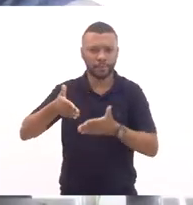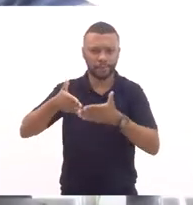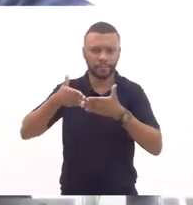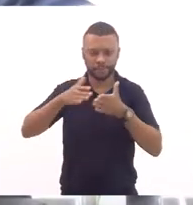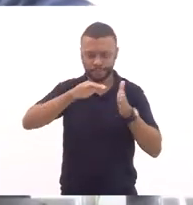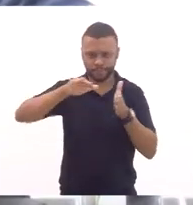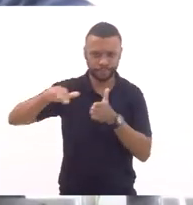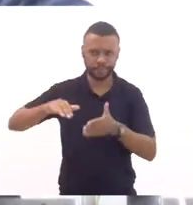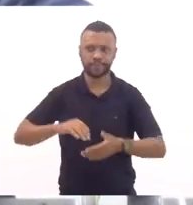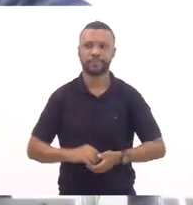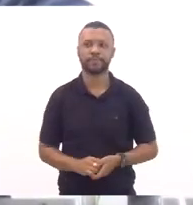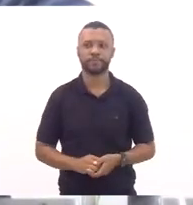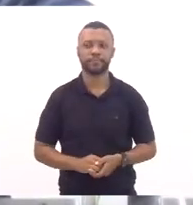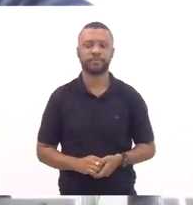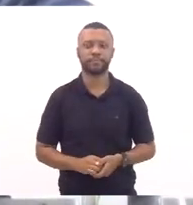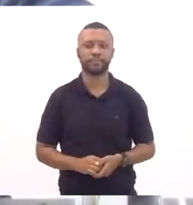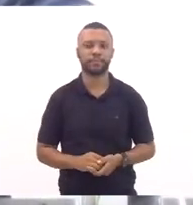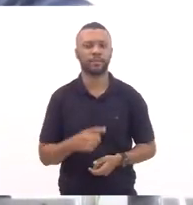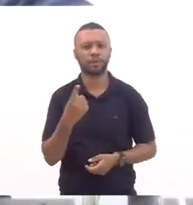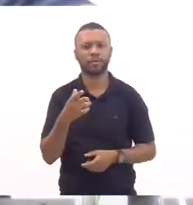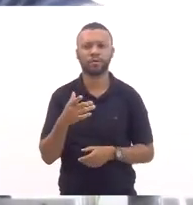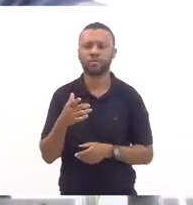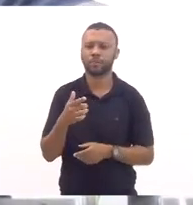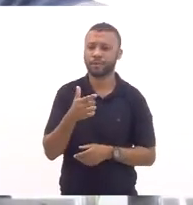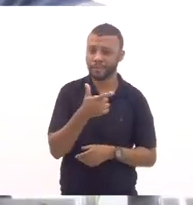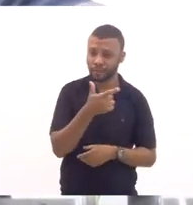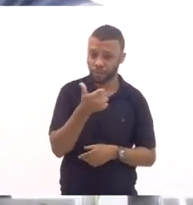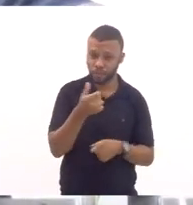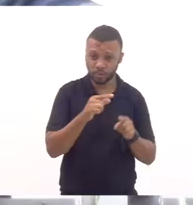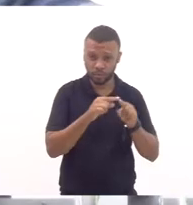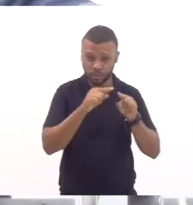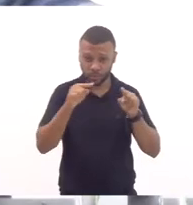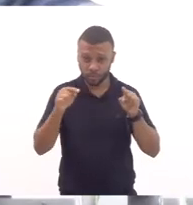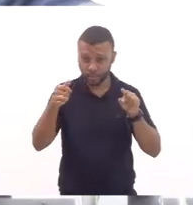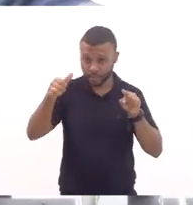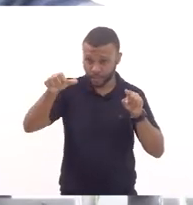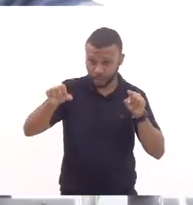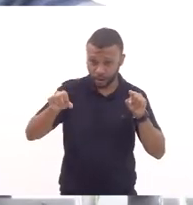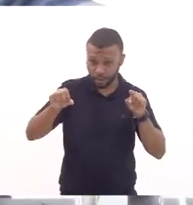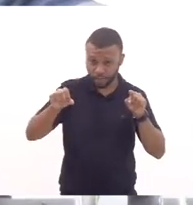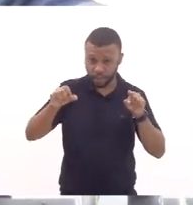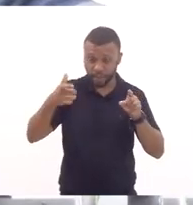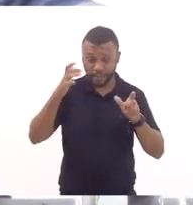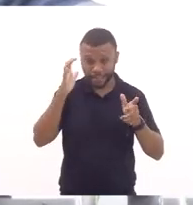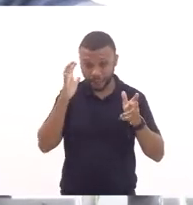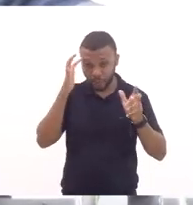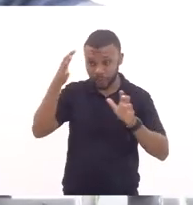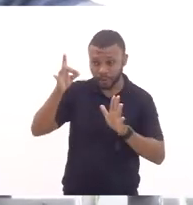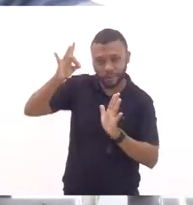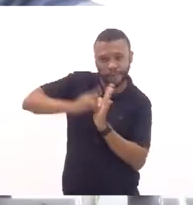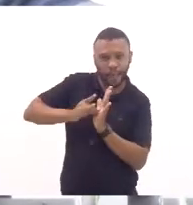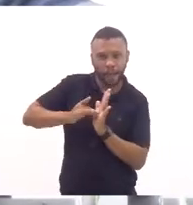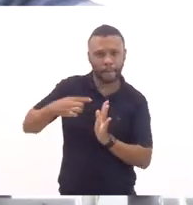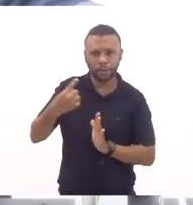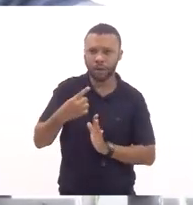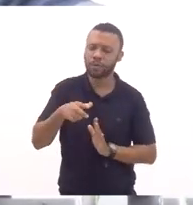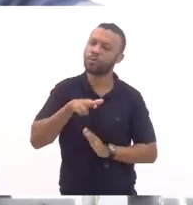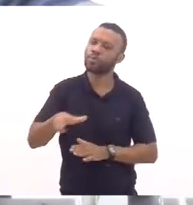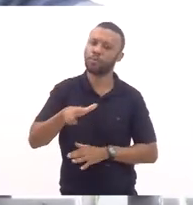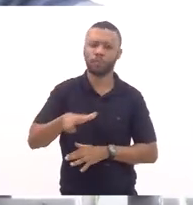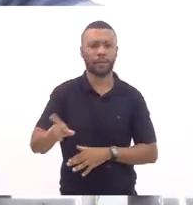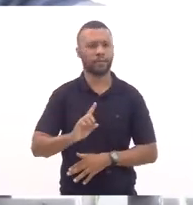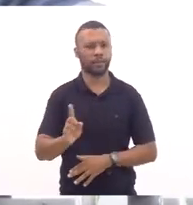Quando nós colocamos 21,19... Isso não é mundo real para a gente. Porque a